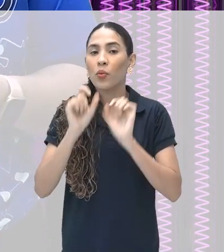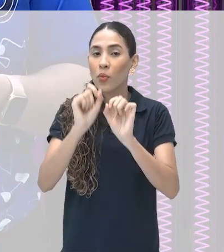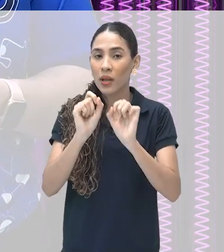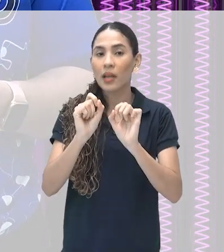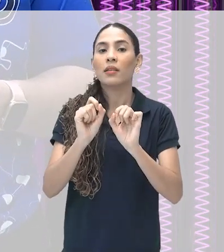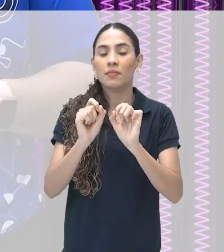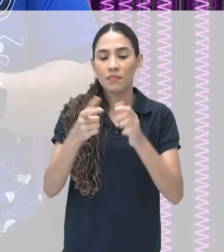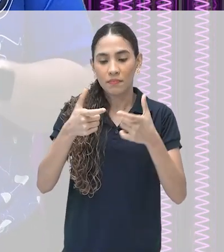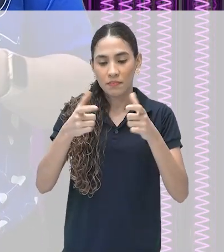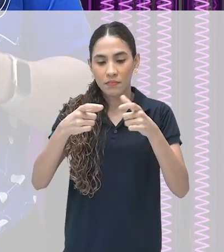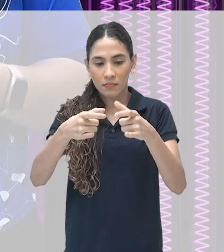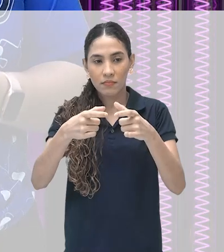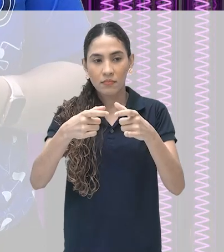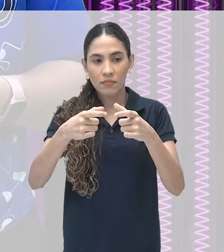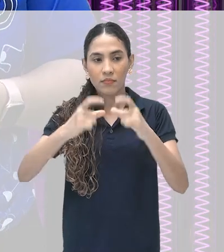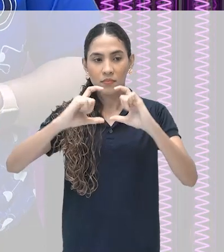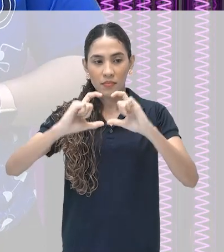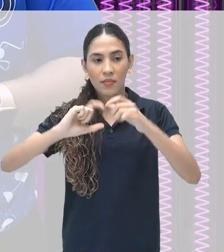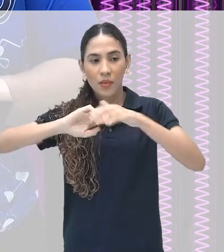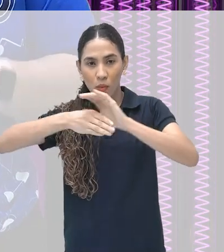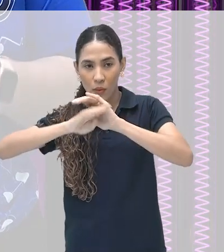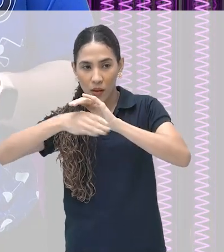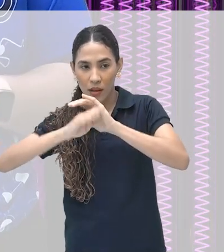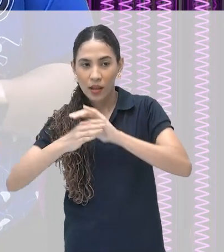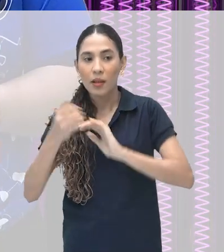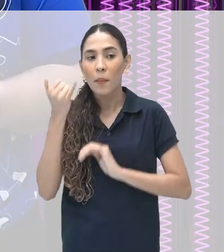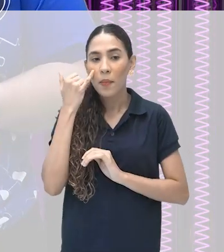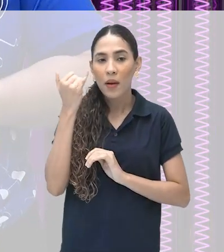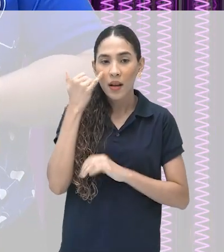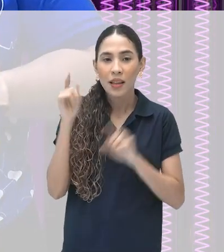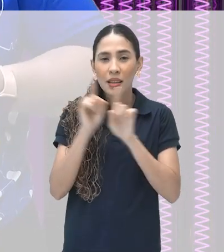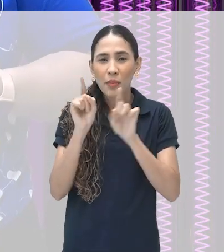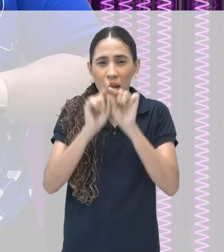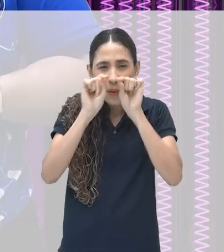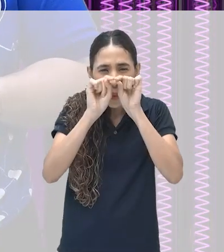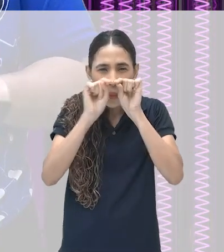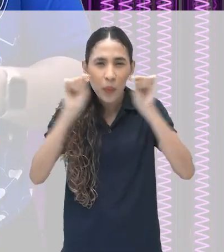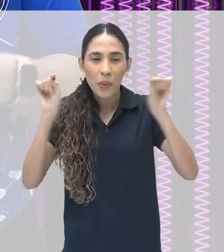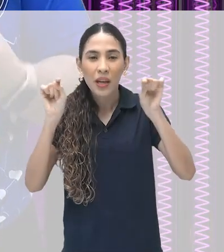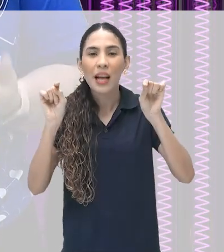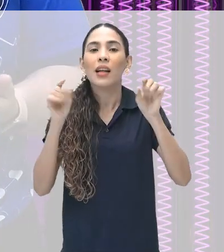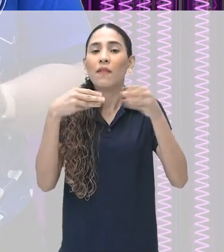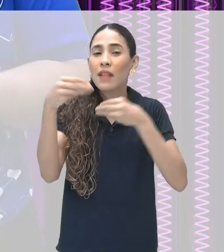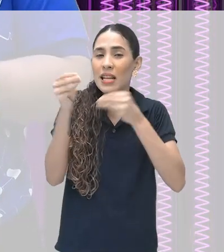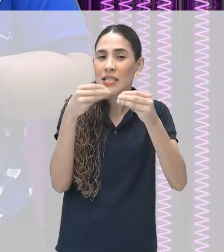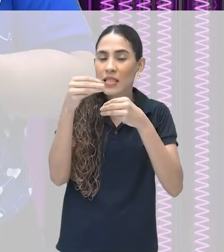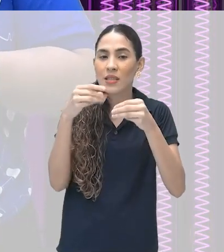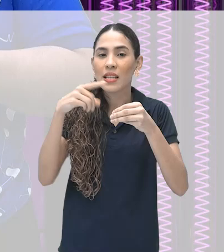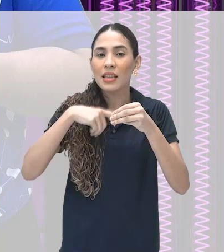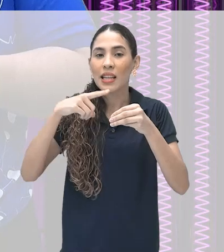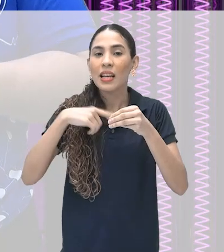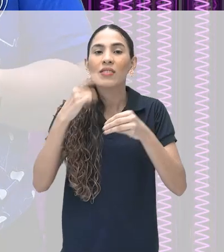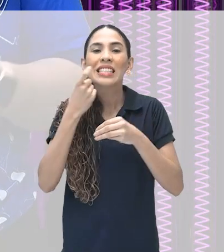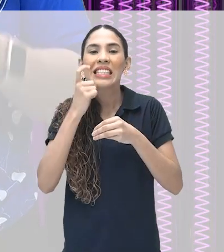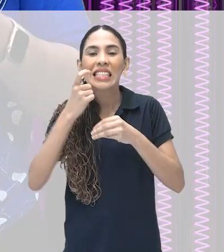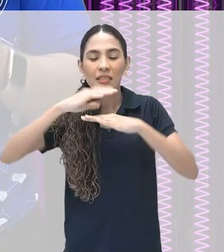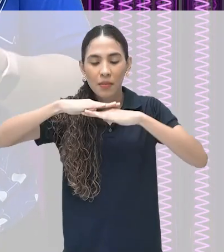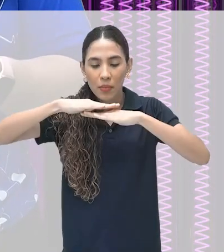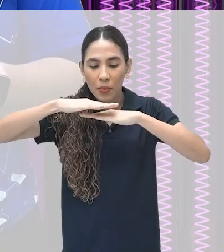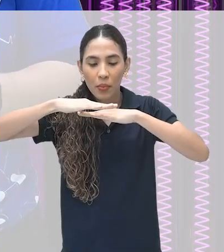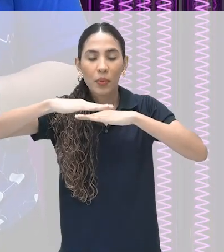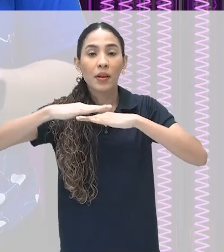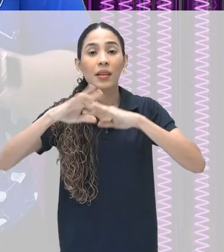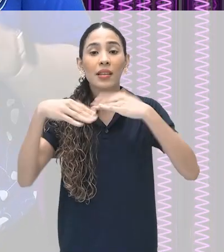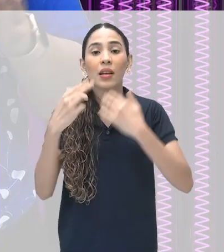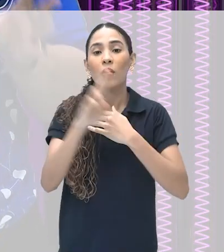magnético composto por um disco magnético fino e flexível, selado por um plástico. Então ele foi